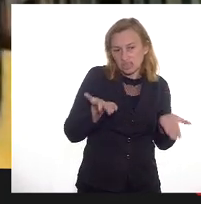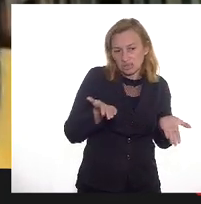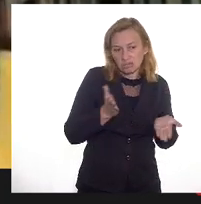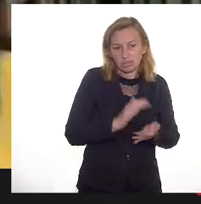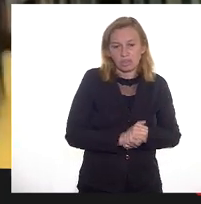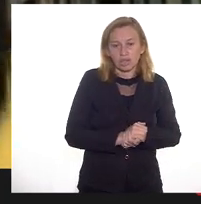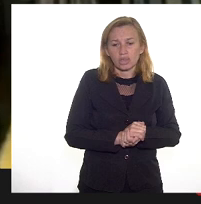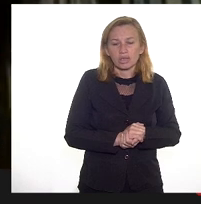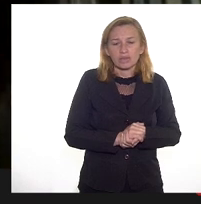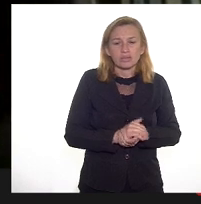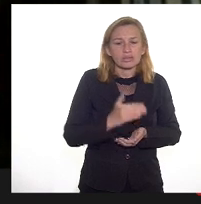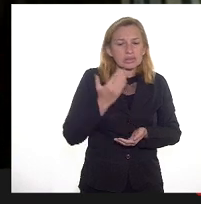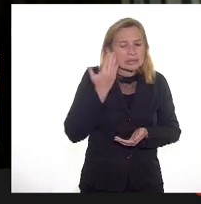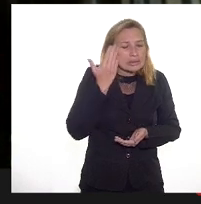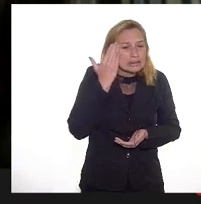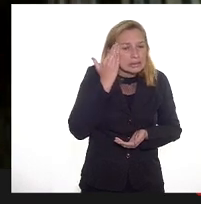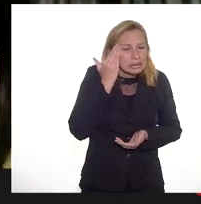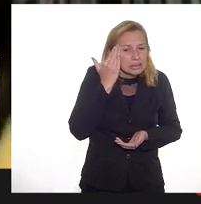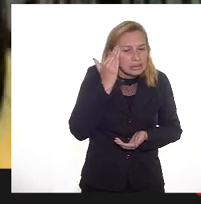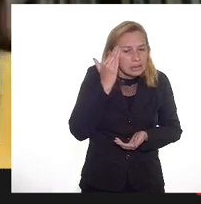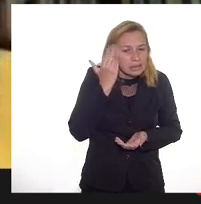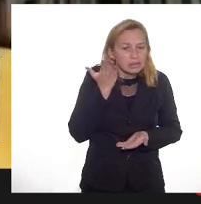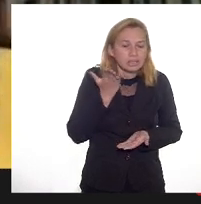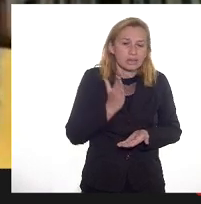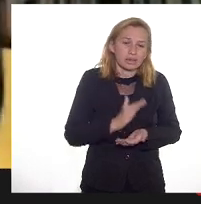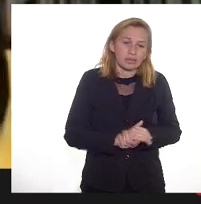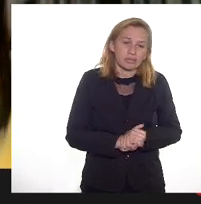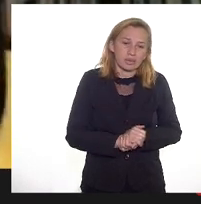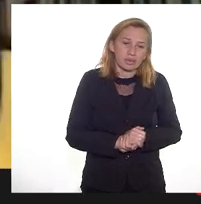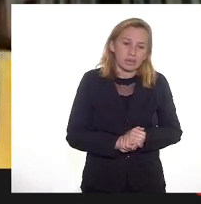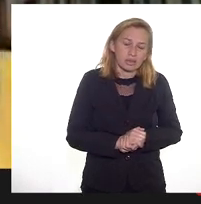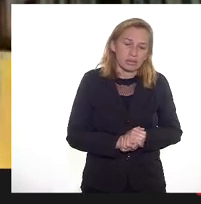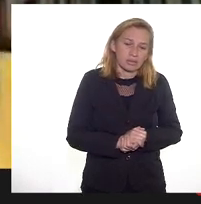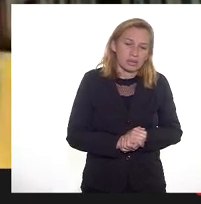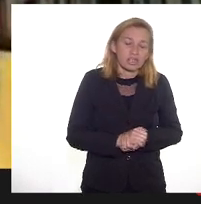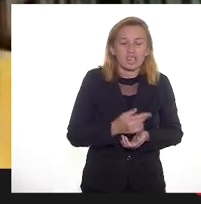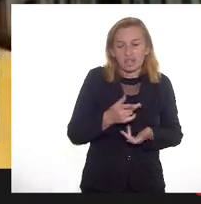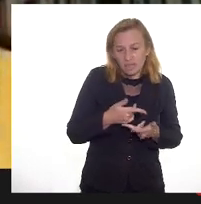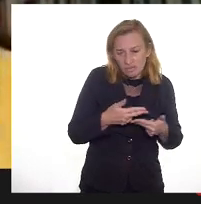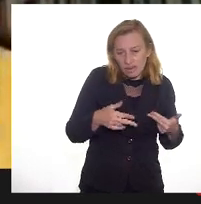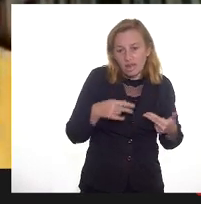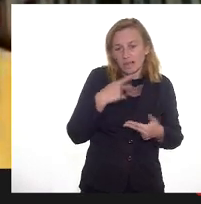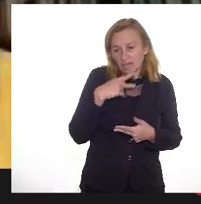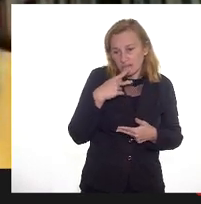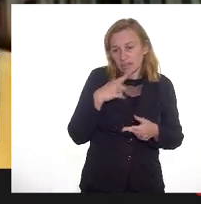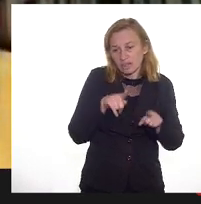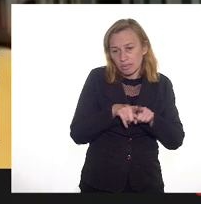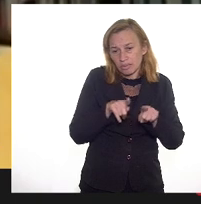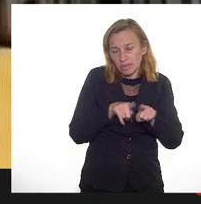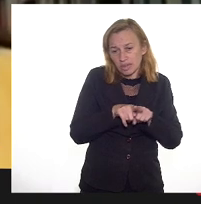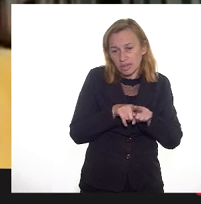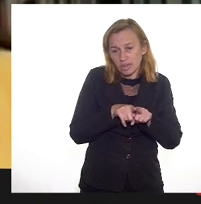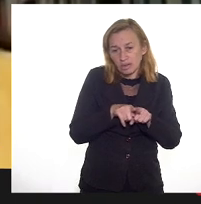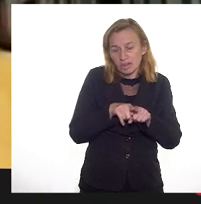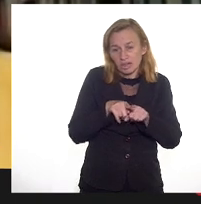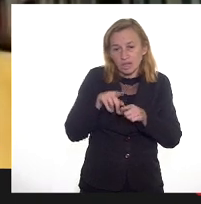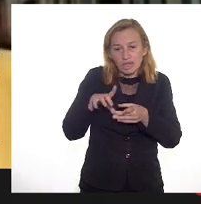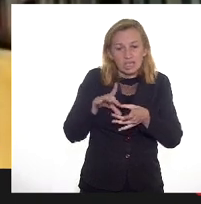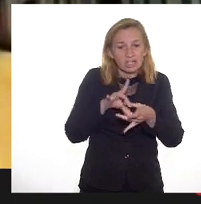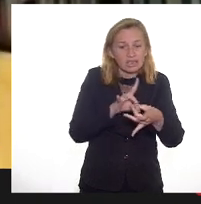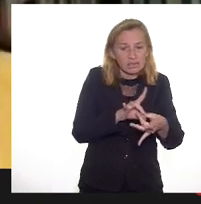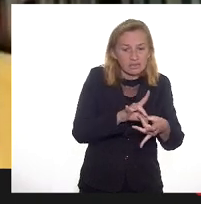de compreensão, e muitas falas também que